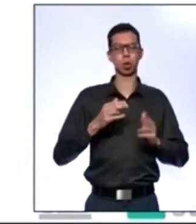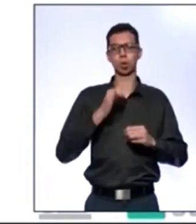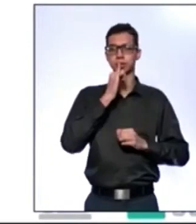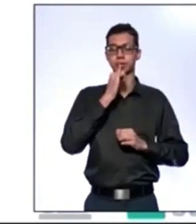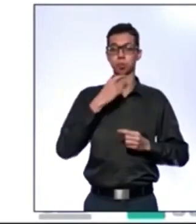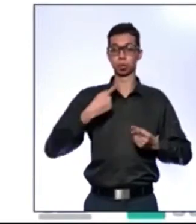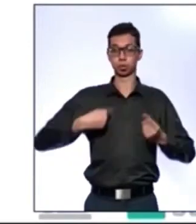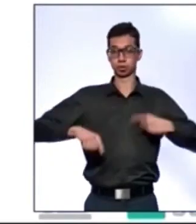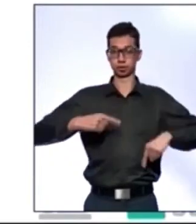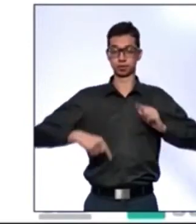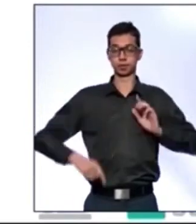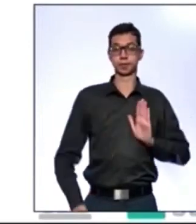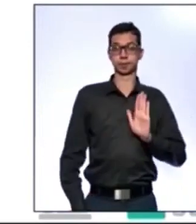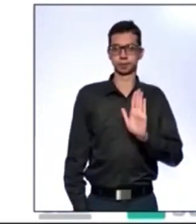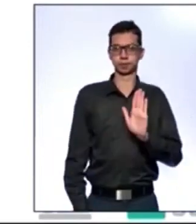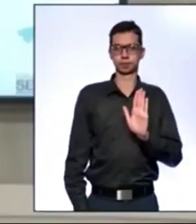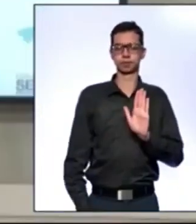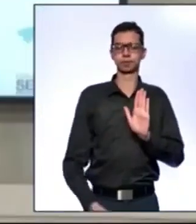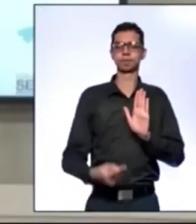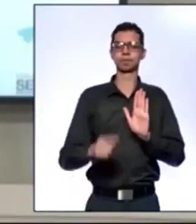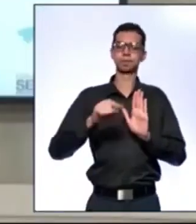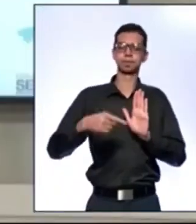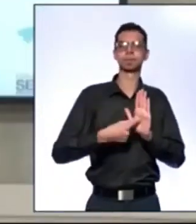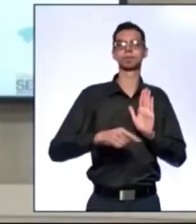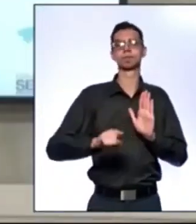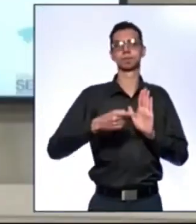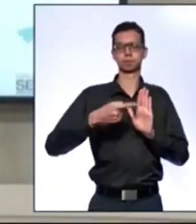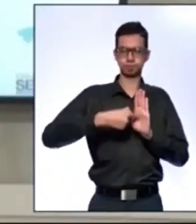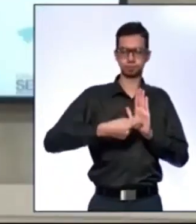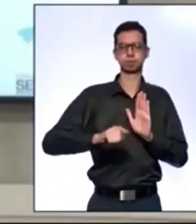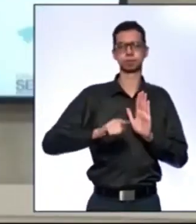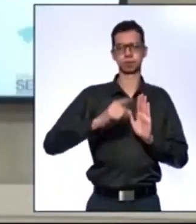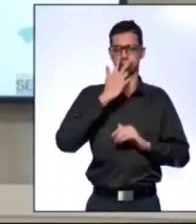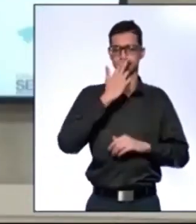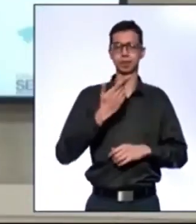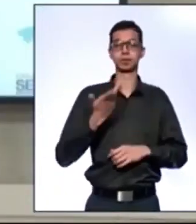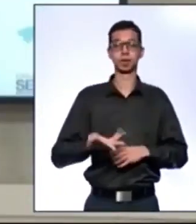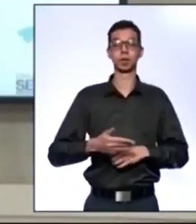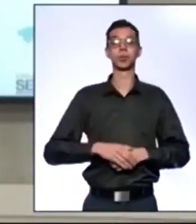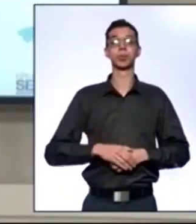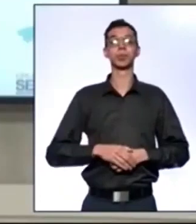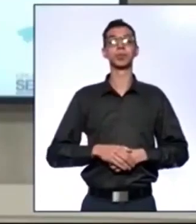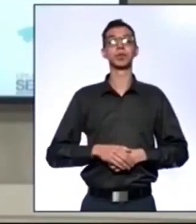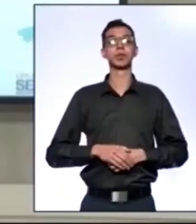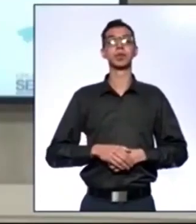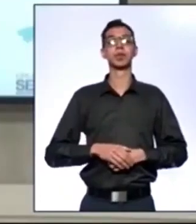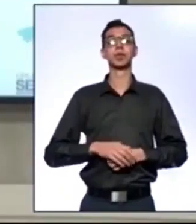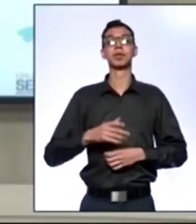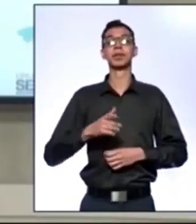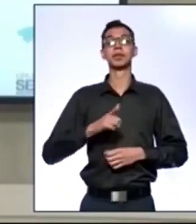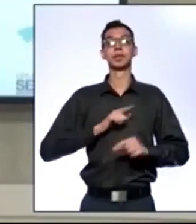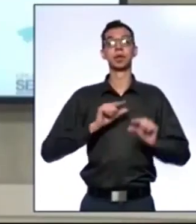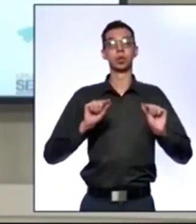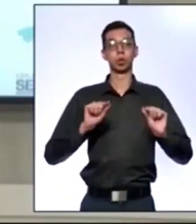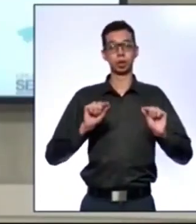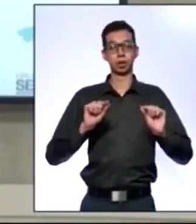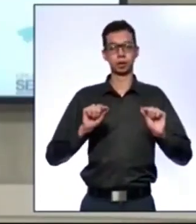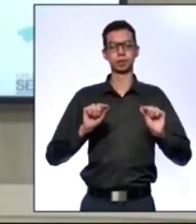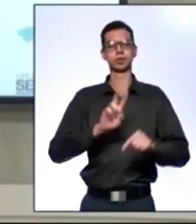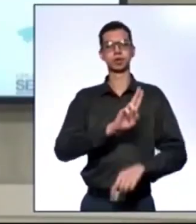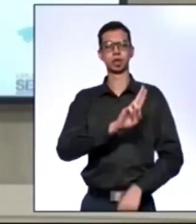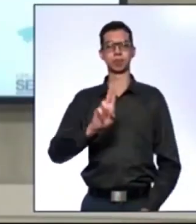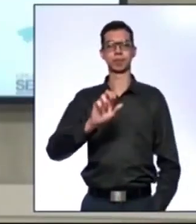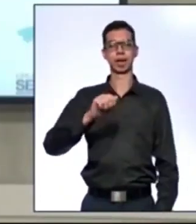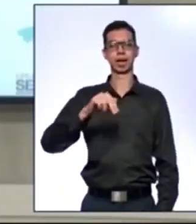proteínas, elas são específicas a certas moléculas chamadas de antígenos. Então, presta atenção, eu